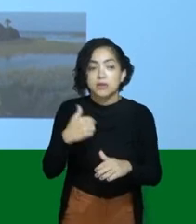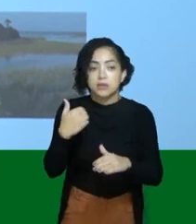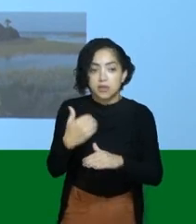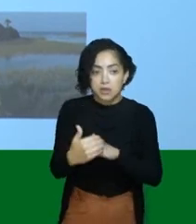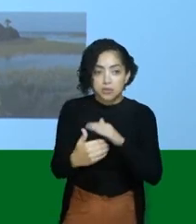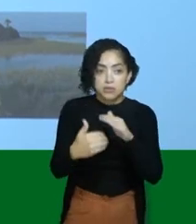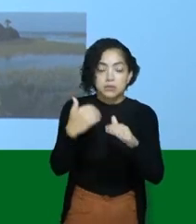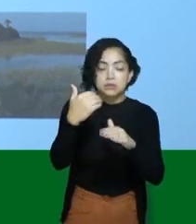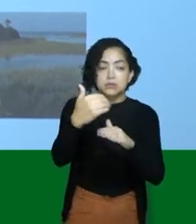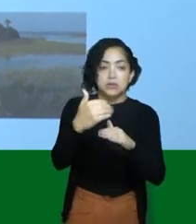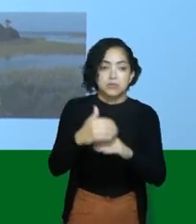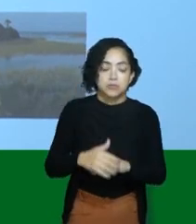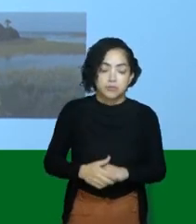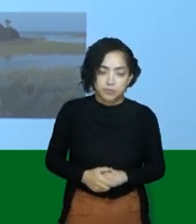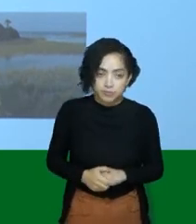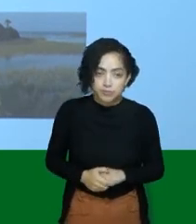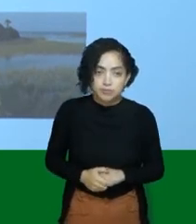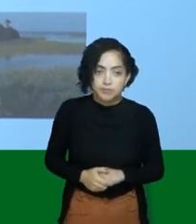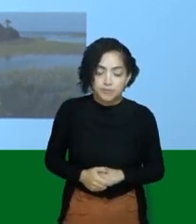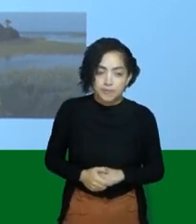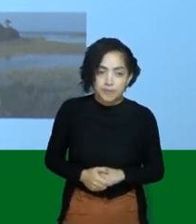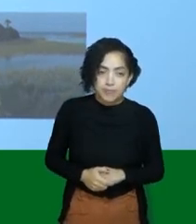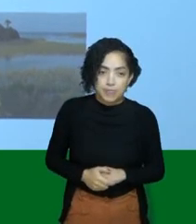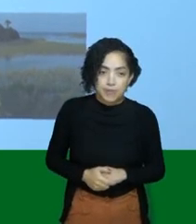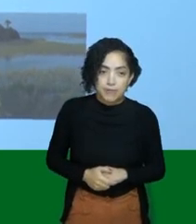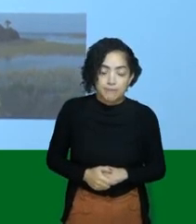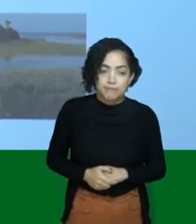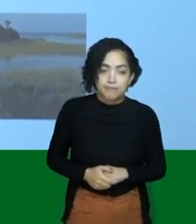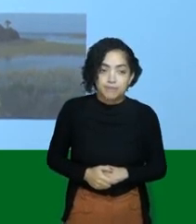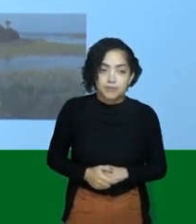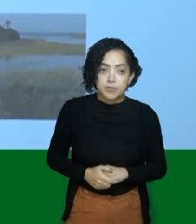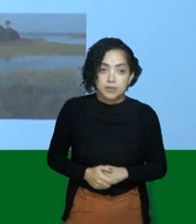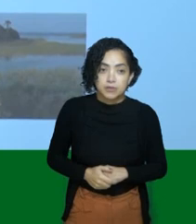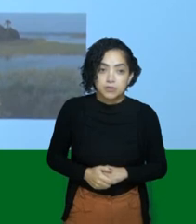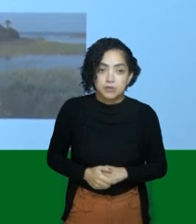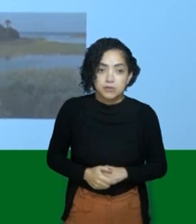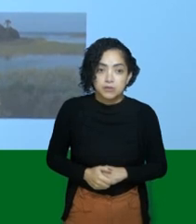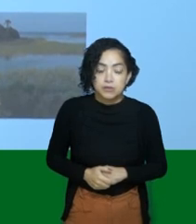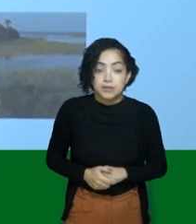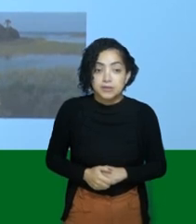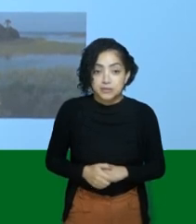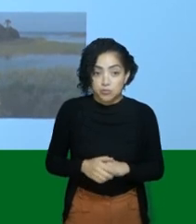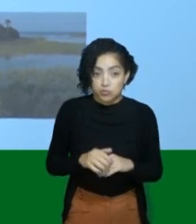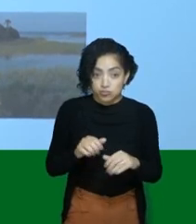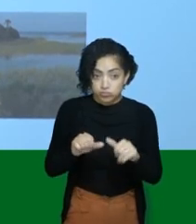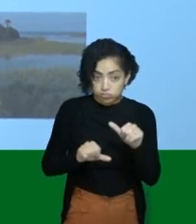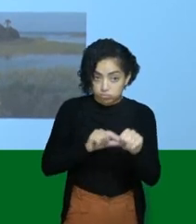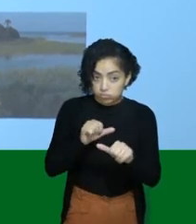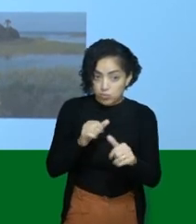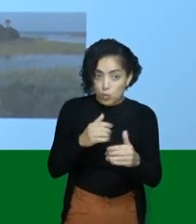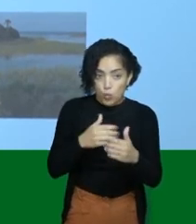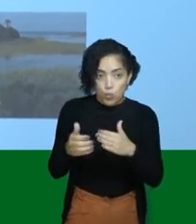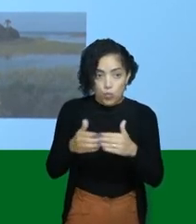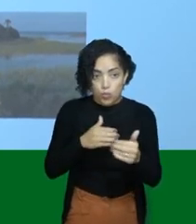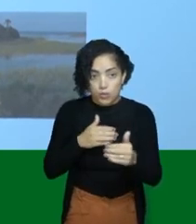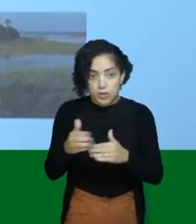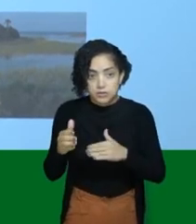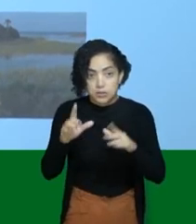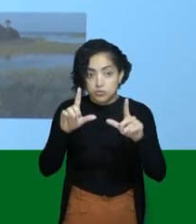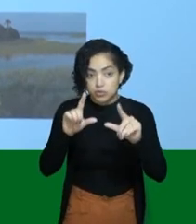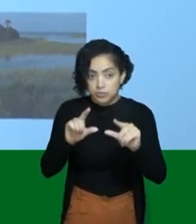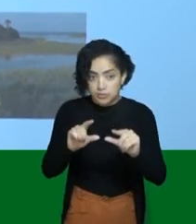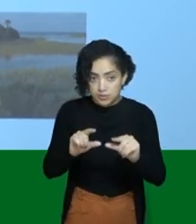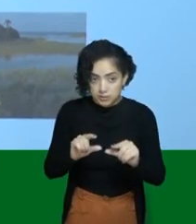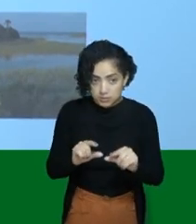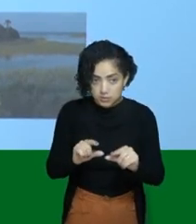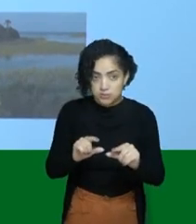gradual, que impacta menos as nossas vidas, né? E, então, a transição, qualquer ação de diminuição